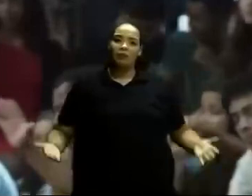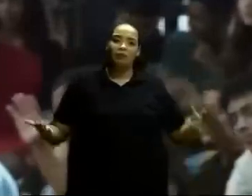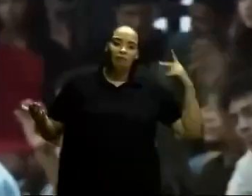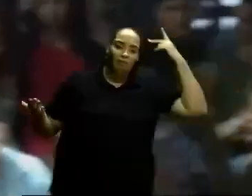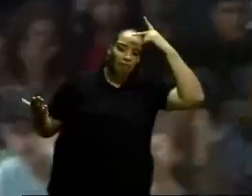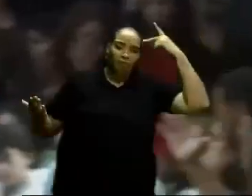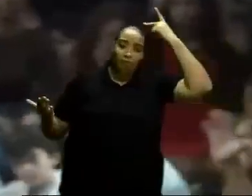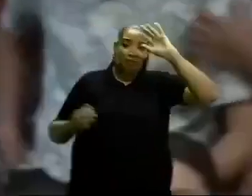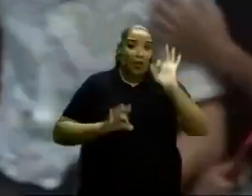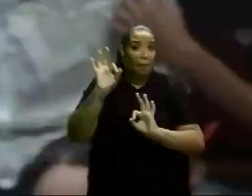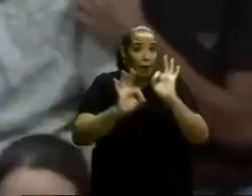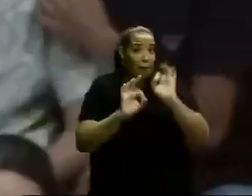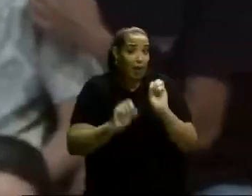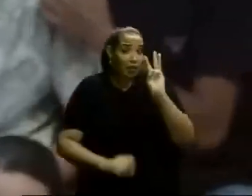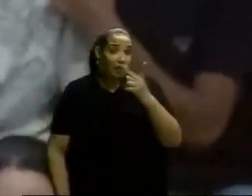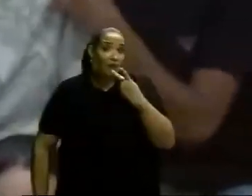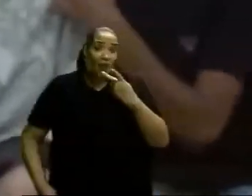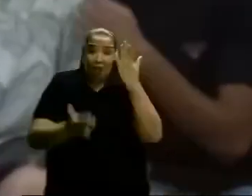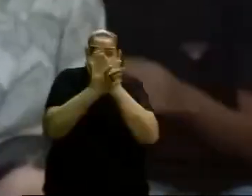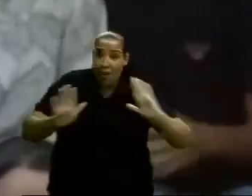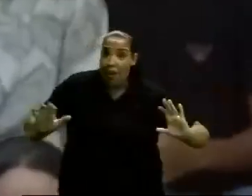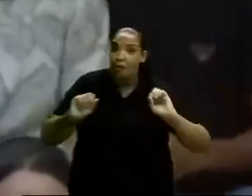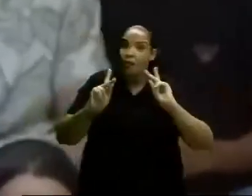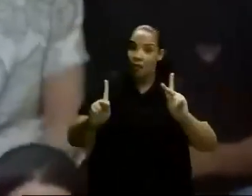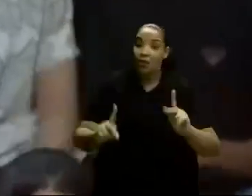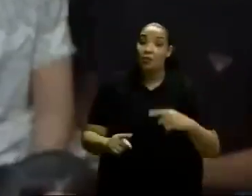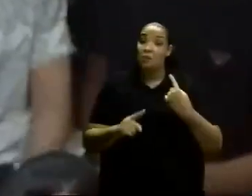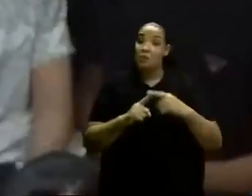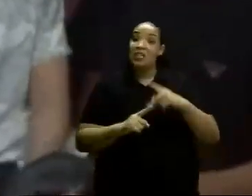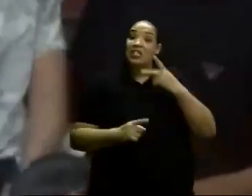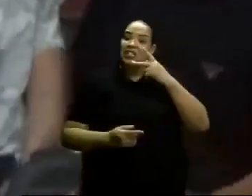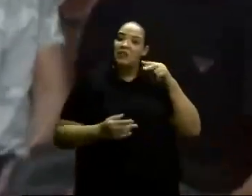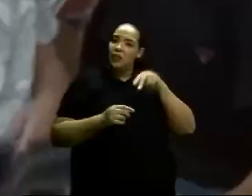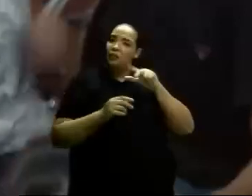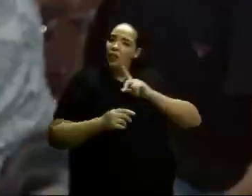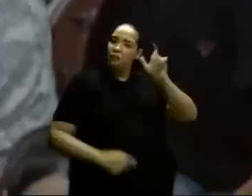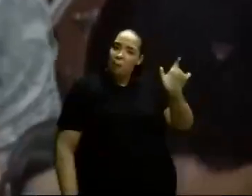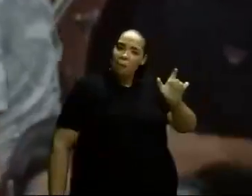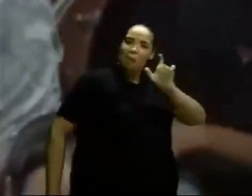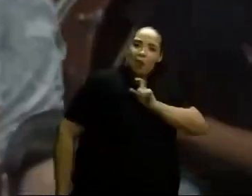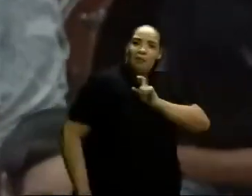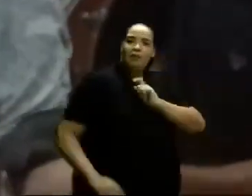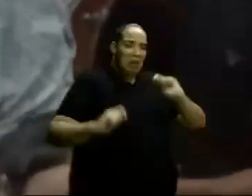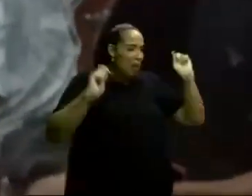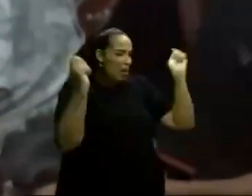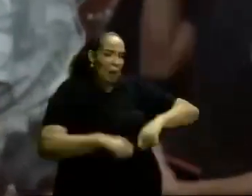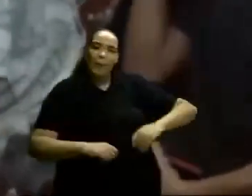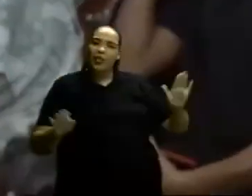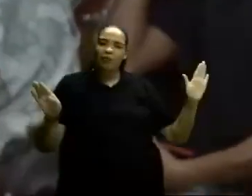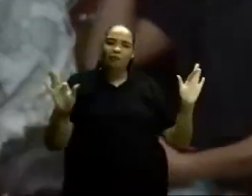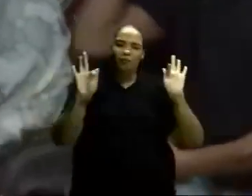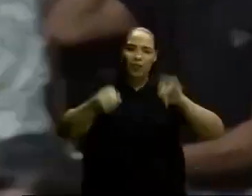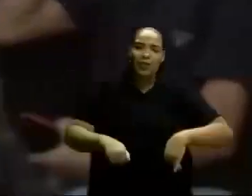Ribarabaxúria. Prepara, no 3 você vai dizer: acaba com isso. Porque se você está debaixo de uma palavra, você é capaz de fechar esse